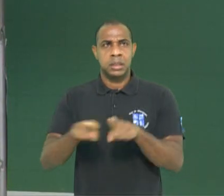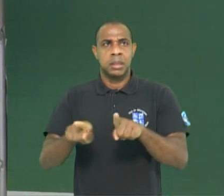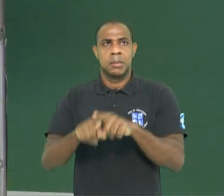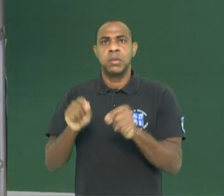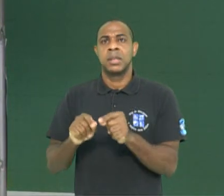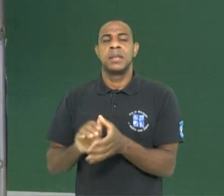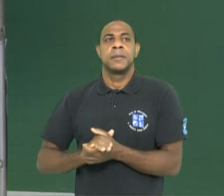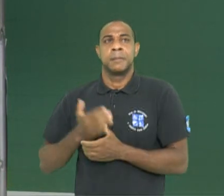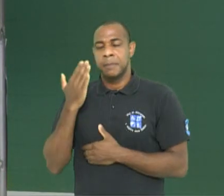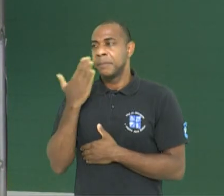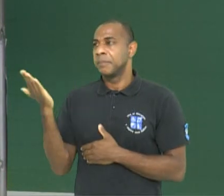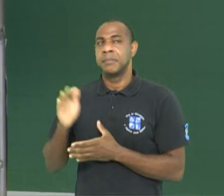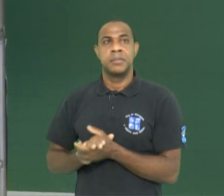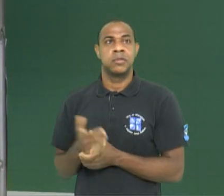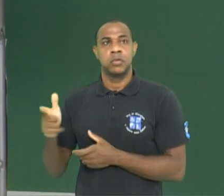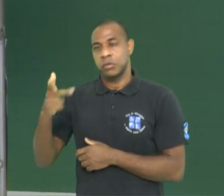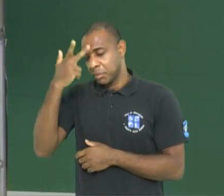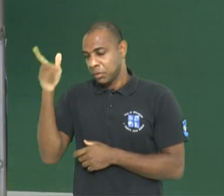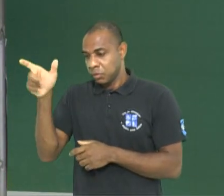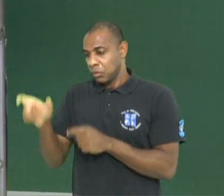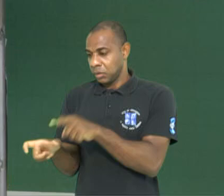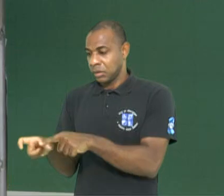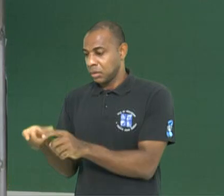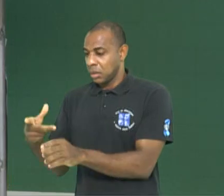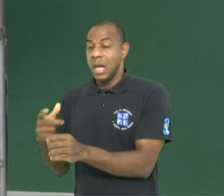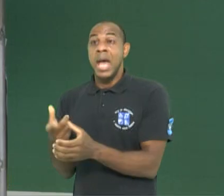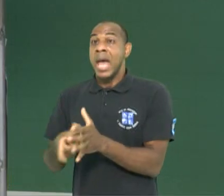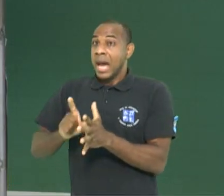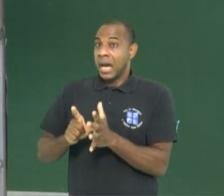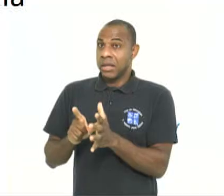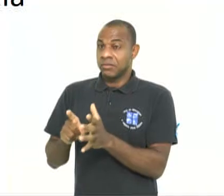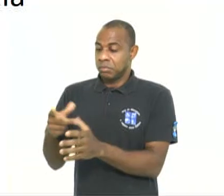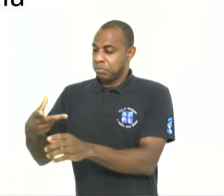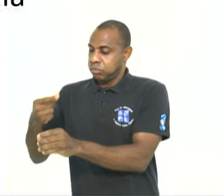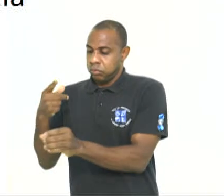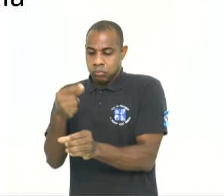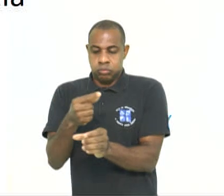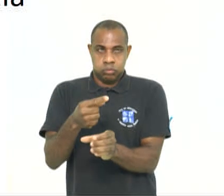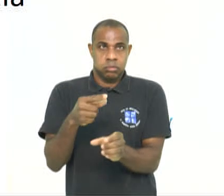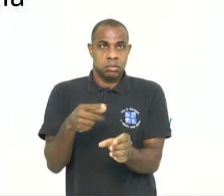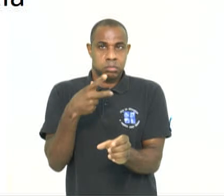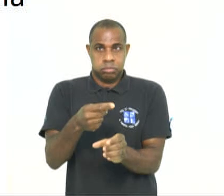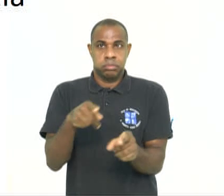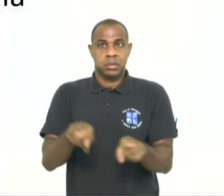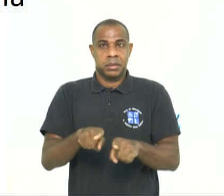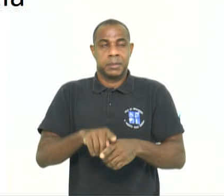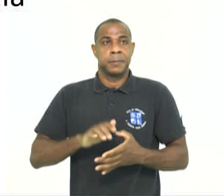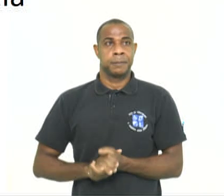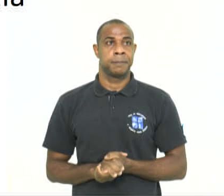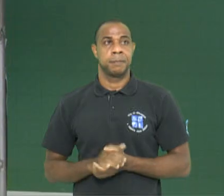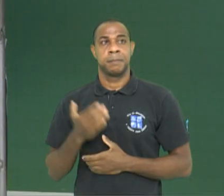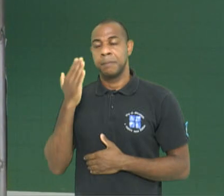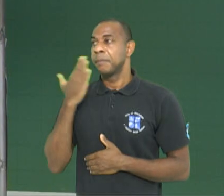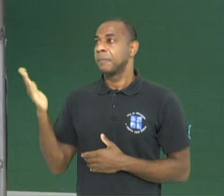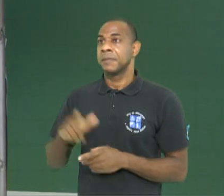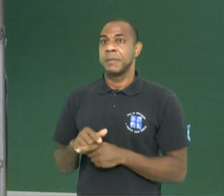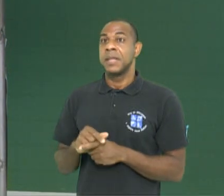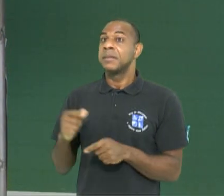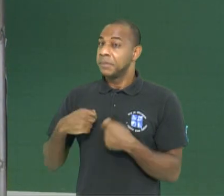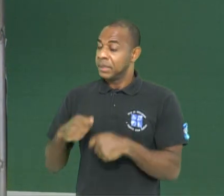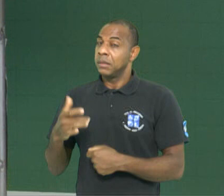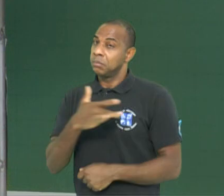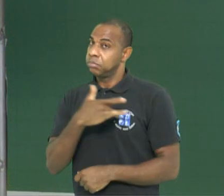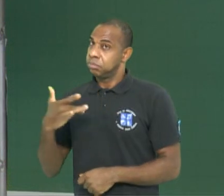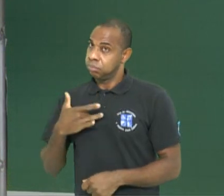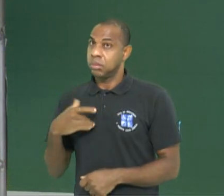menos frequente, Ela é recolhida antes da quimioterapia, para depois ser reintroduzida no paciente. Claro, tem que ser um pedaço saudável de